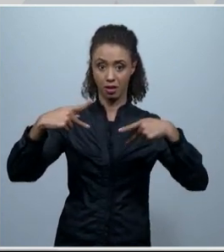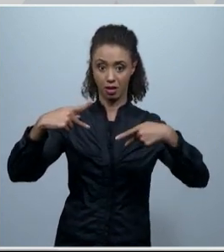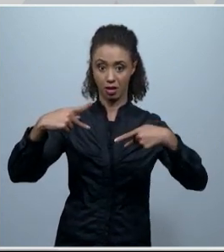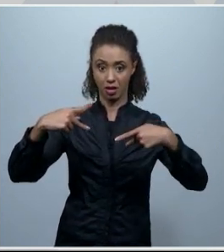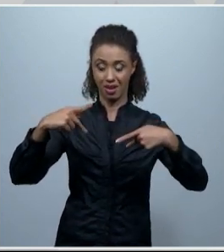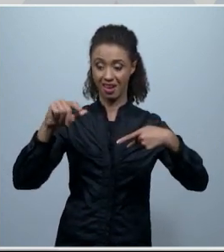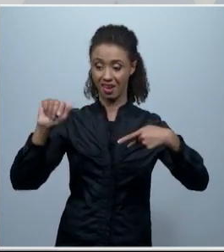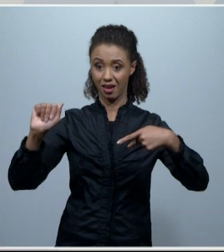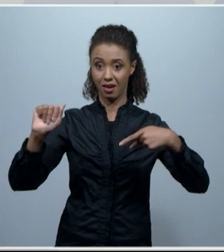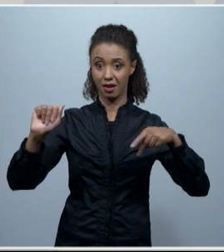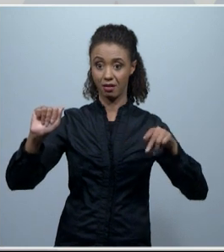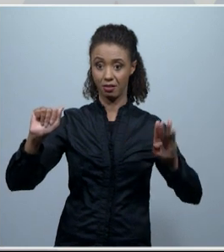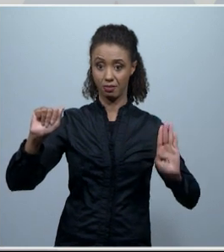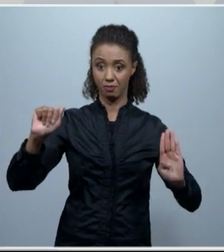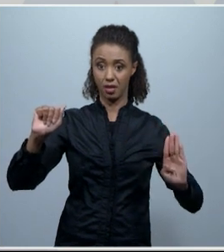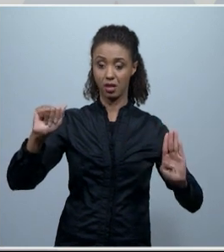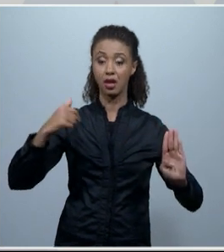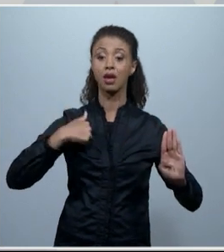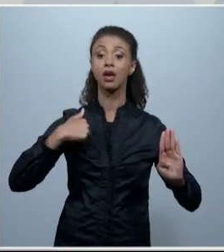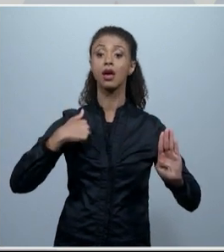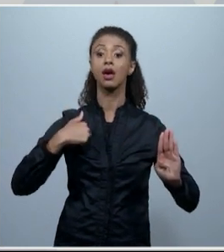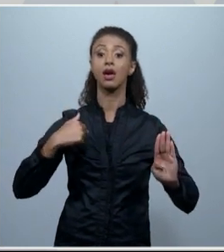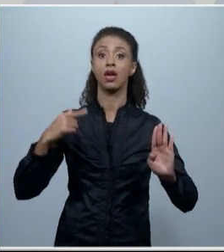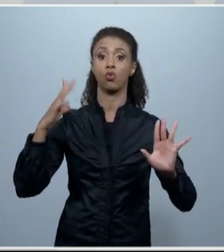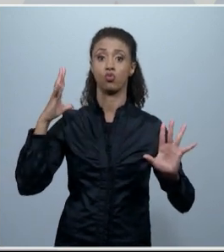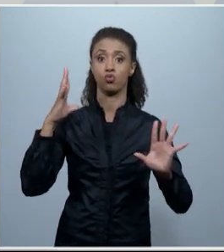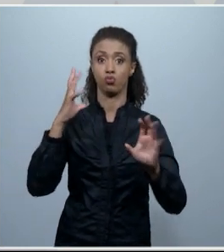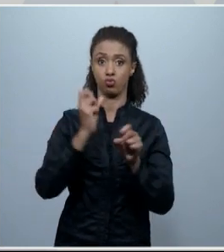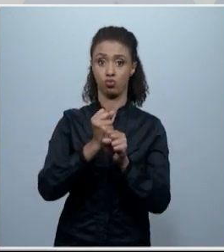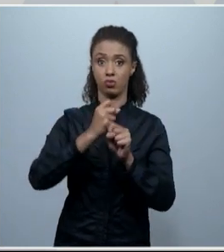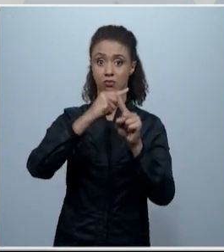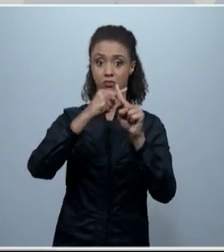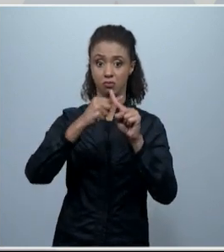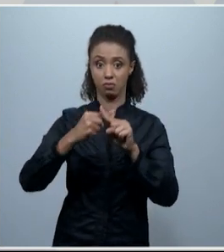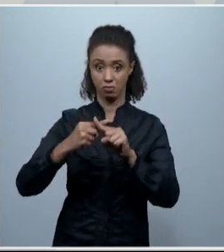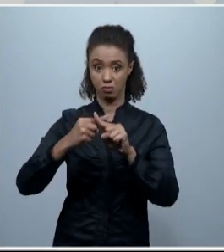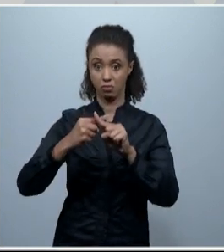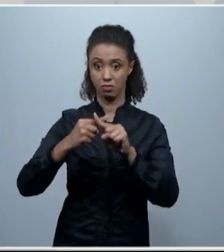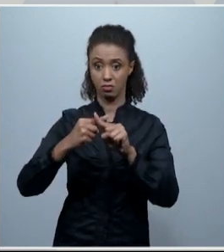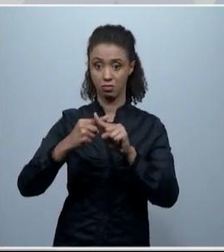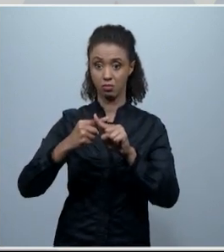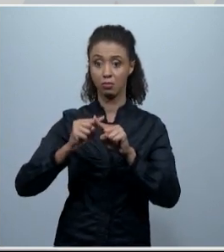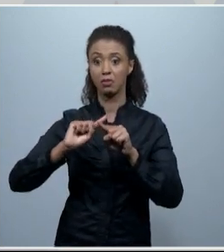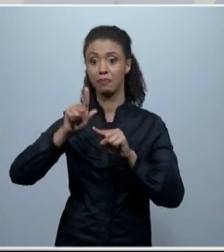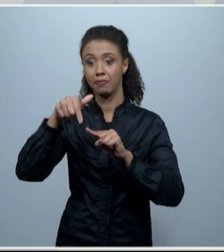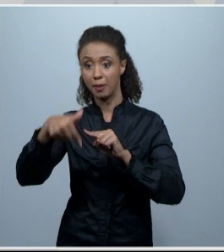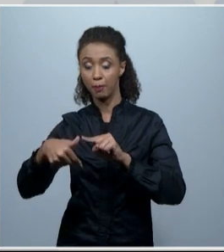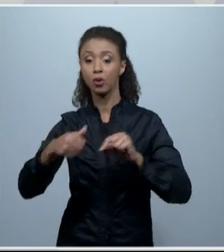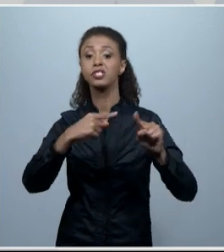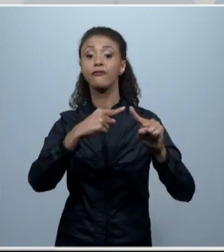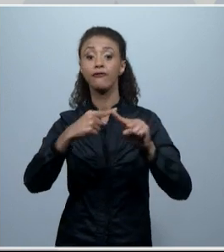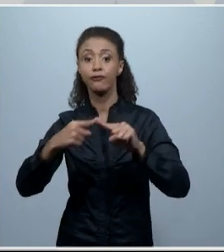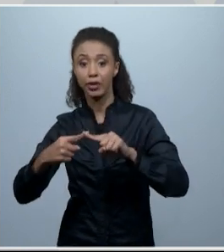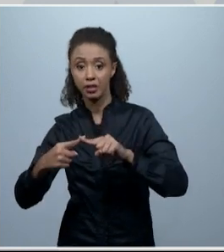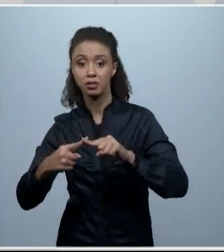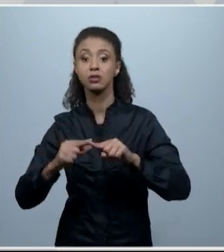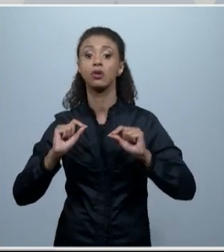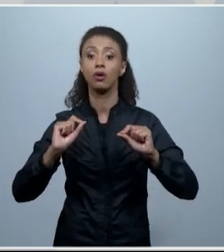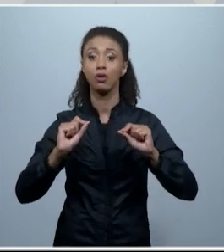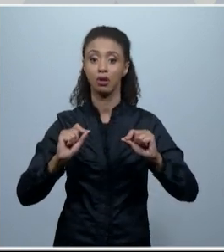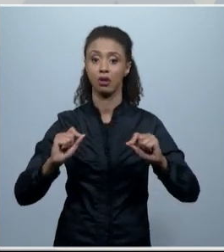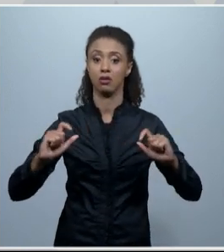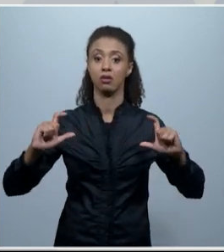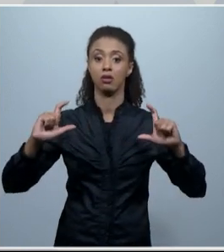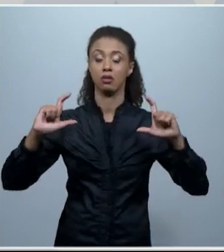b são os pontos na circunferência pertencentes à corda ligando pq o ponto a é o mais próximo de